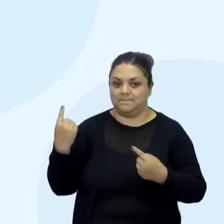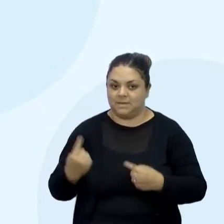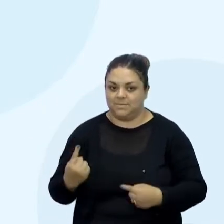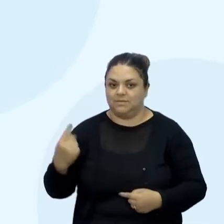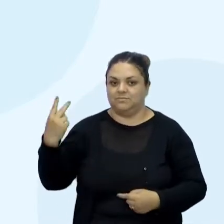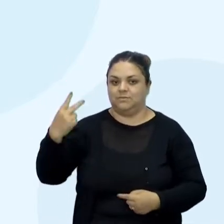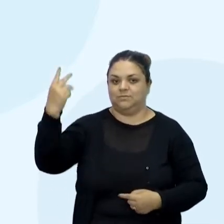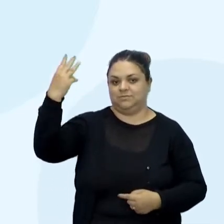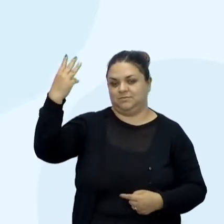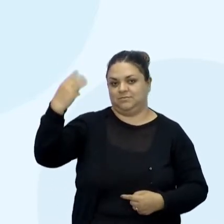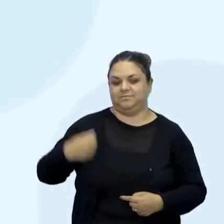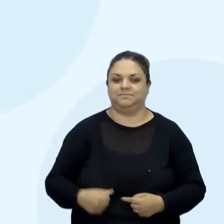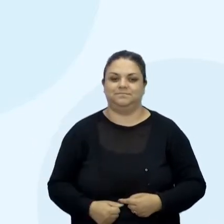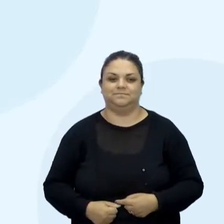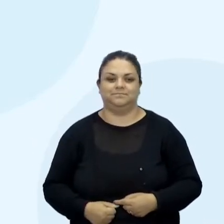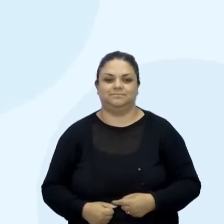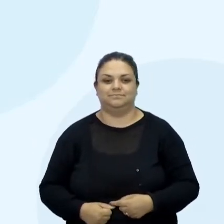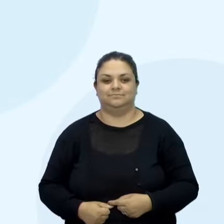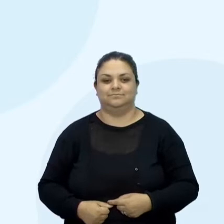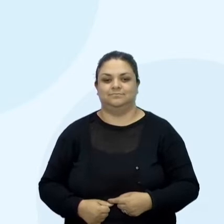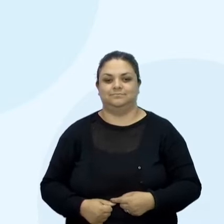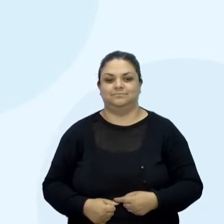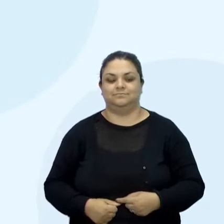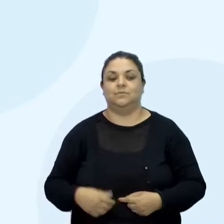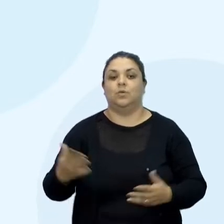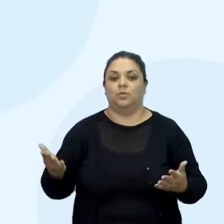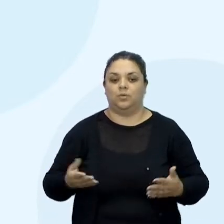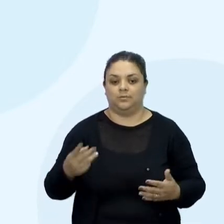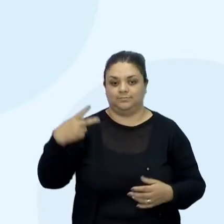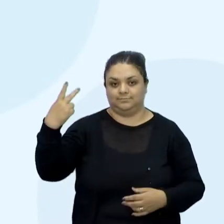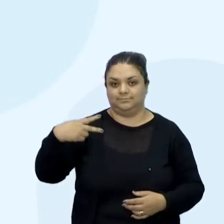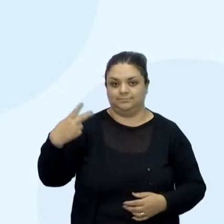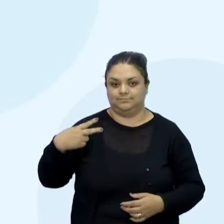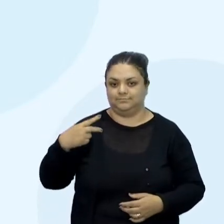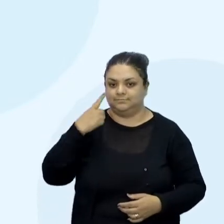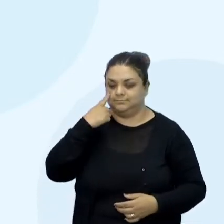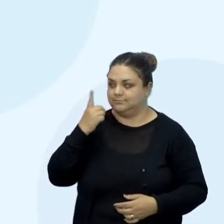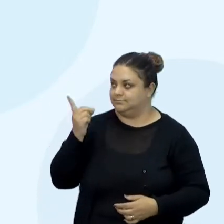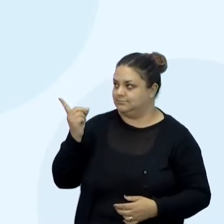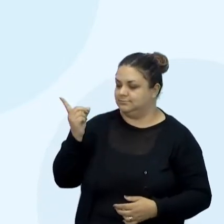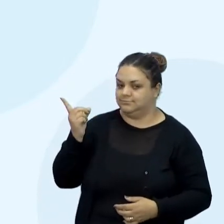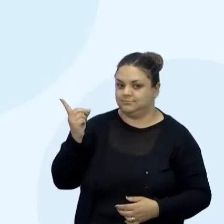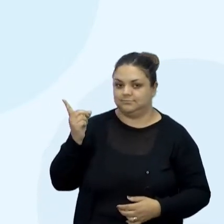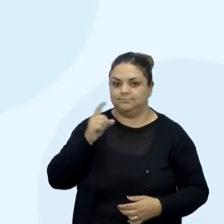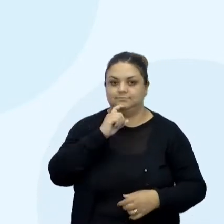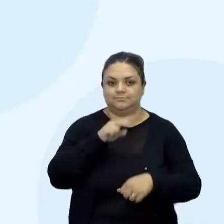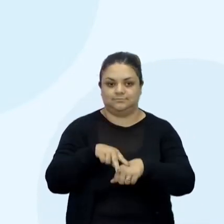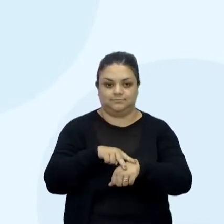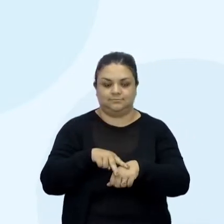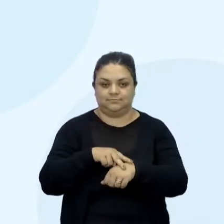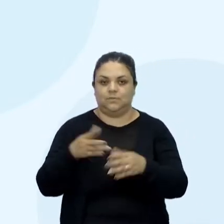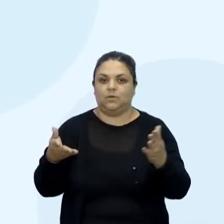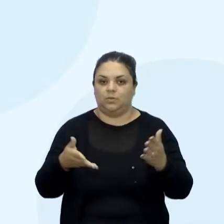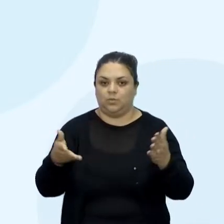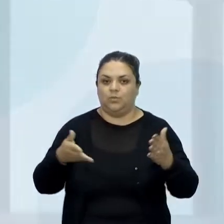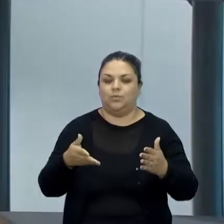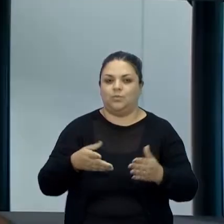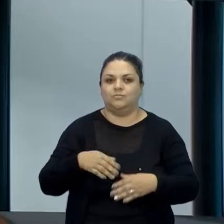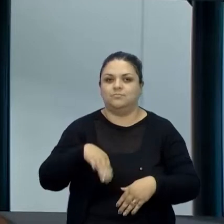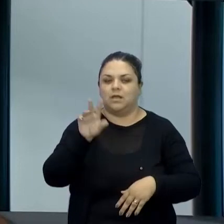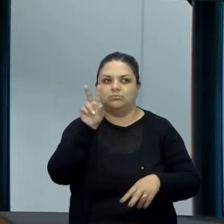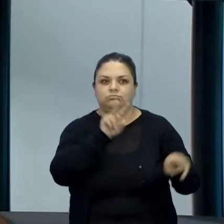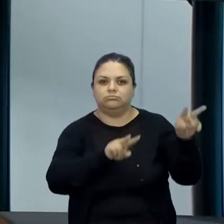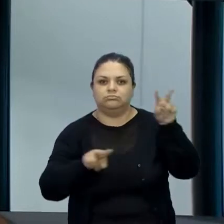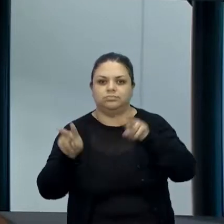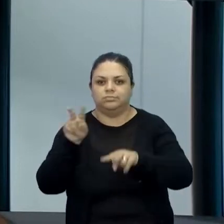que o que a gente fica na de Bronsted e Lowry, tá certo? Essa daí é o campo que a gente mais observa aí